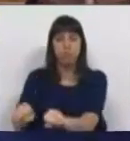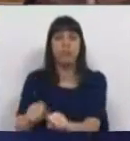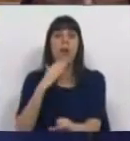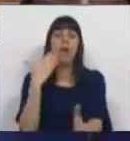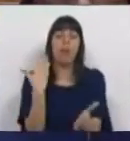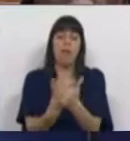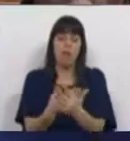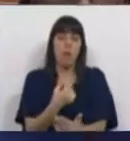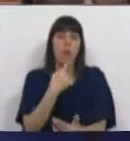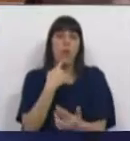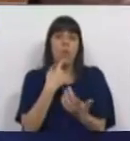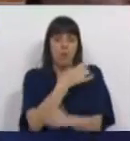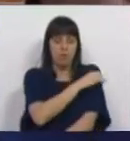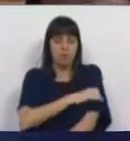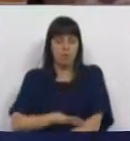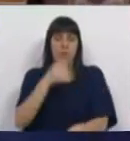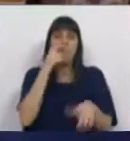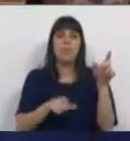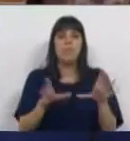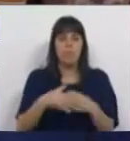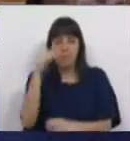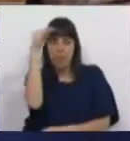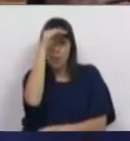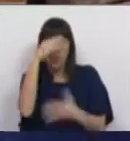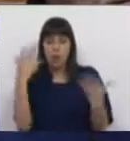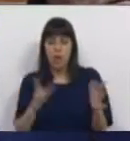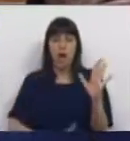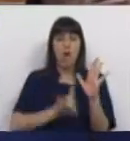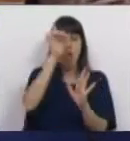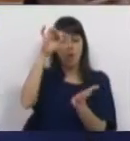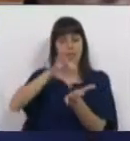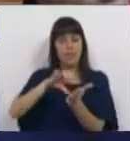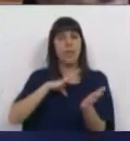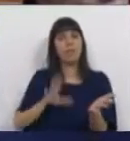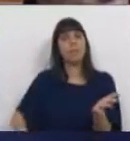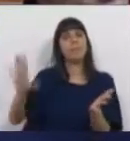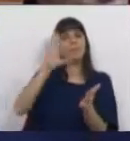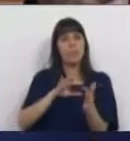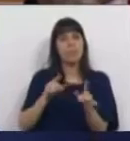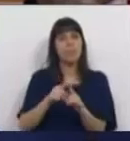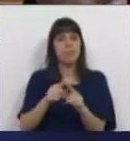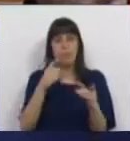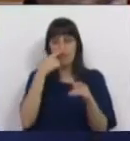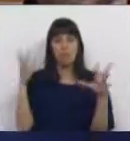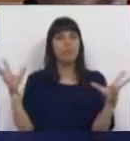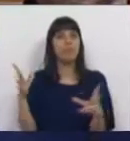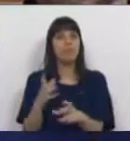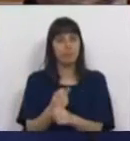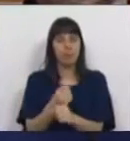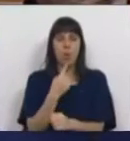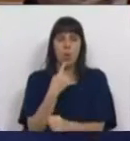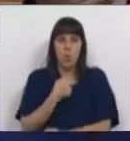contribuiu significativamente para o empobrecimento das populações rurais do norte e do centro do país, para o despovoamento de